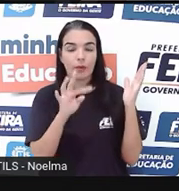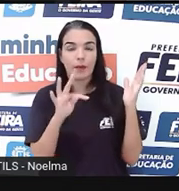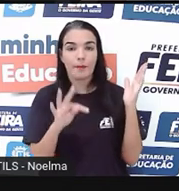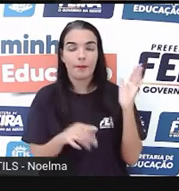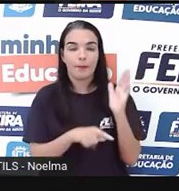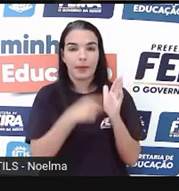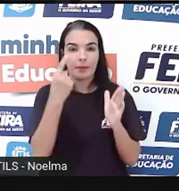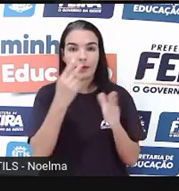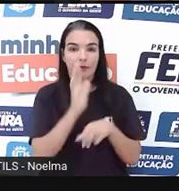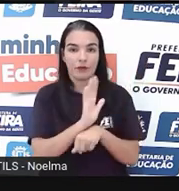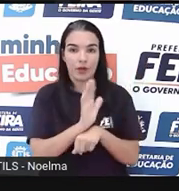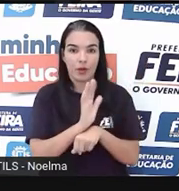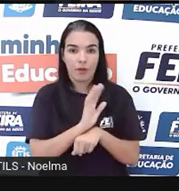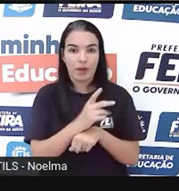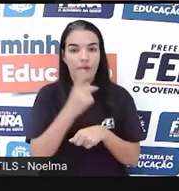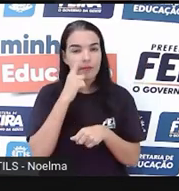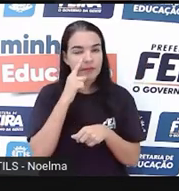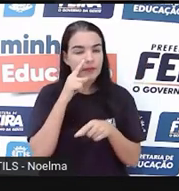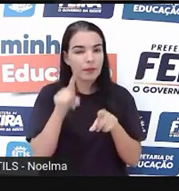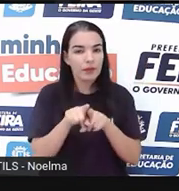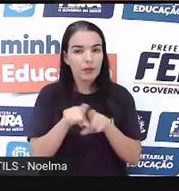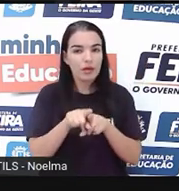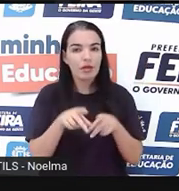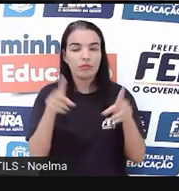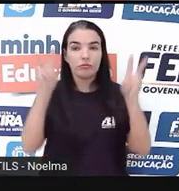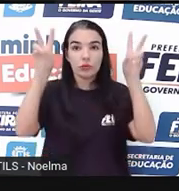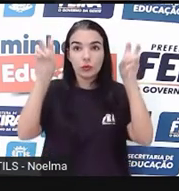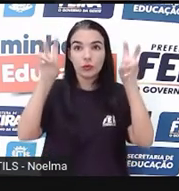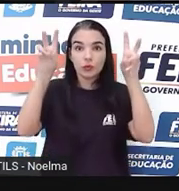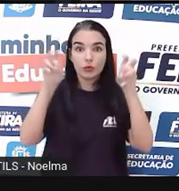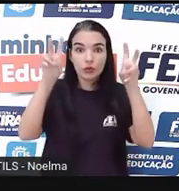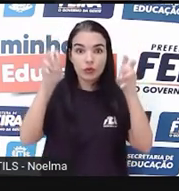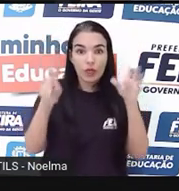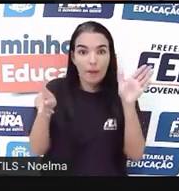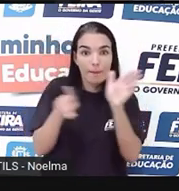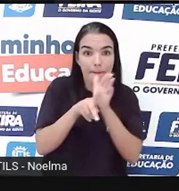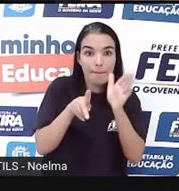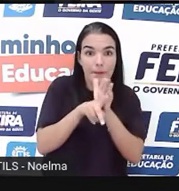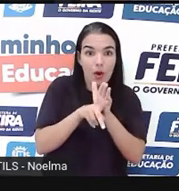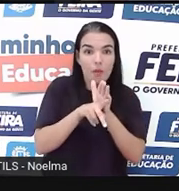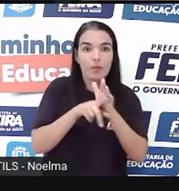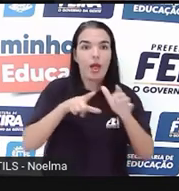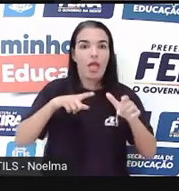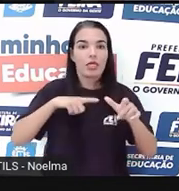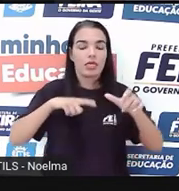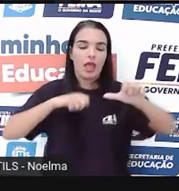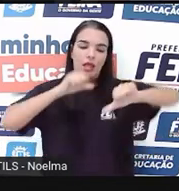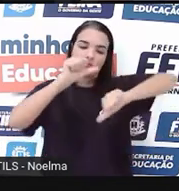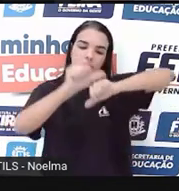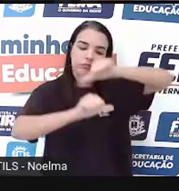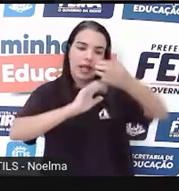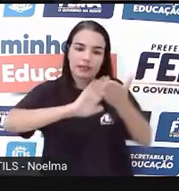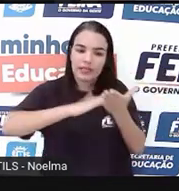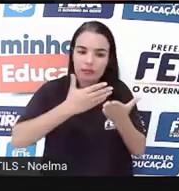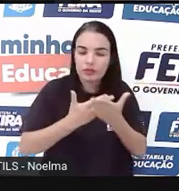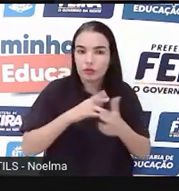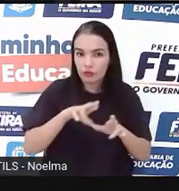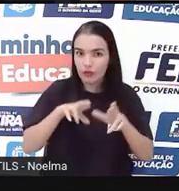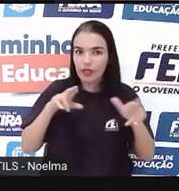Christmas. Observe que o título original do filme ele tem uma tradução diferente aqui na nossa língua.